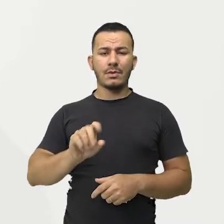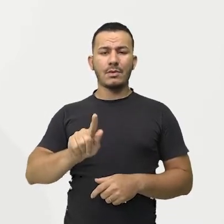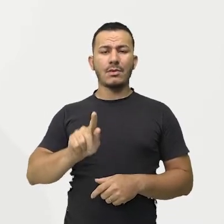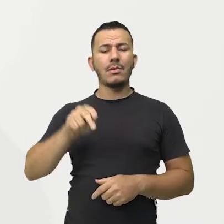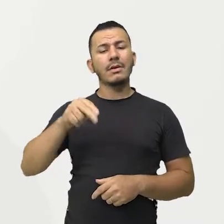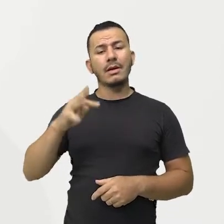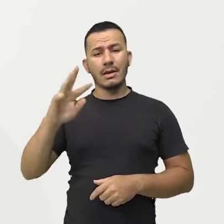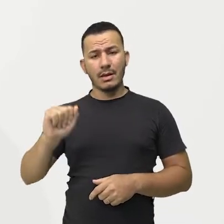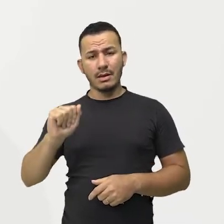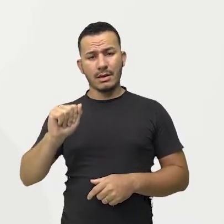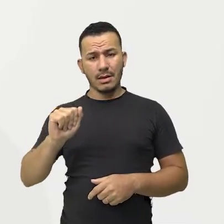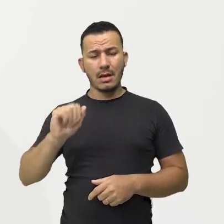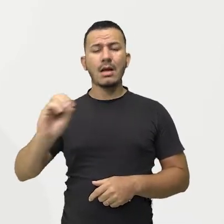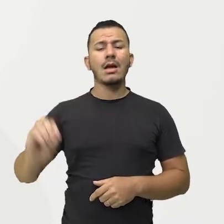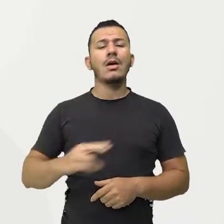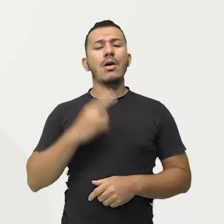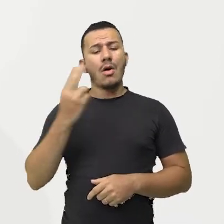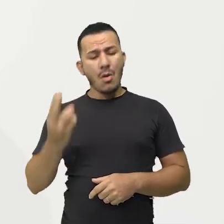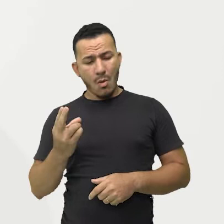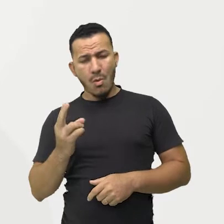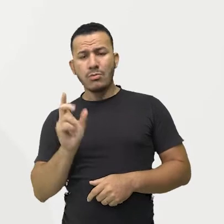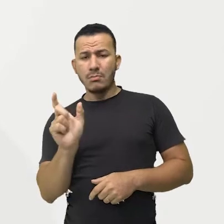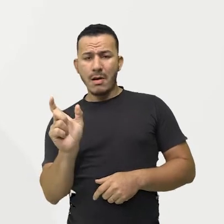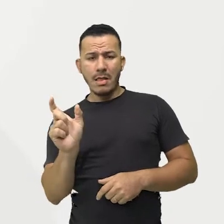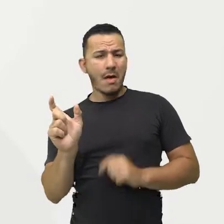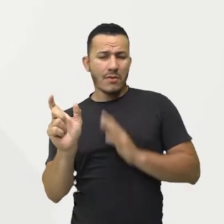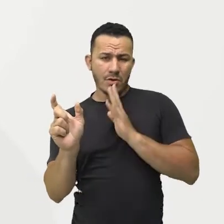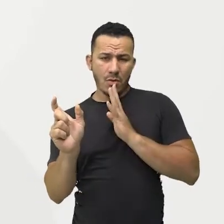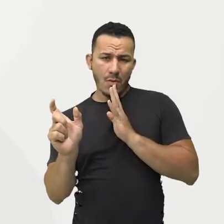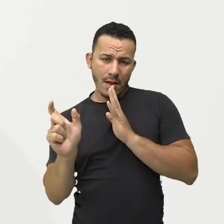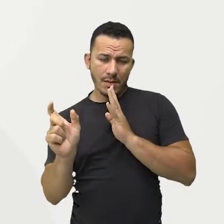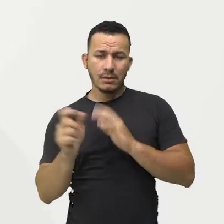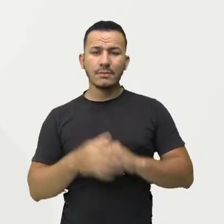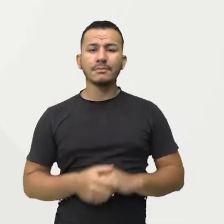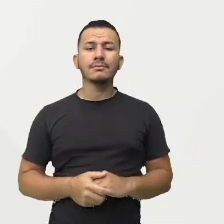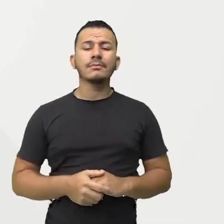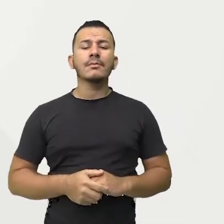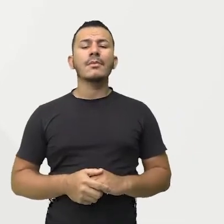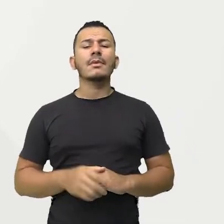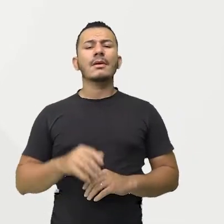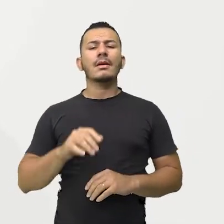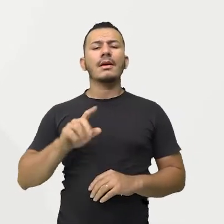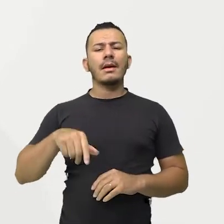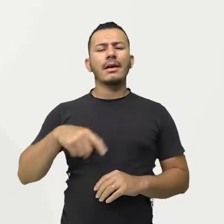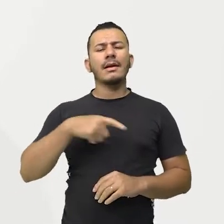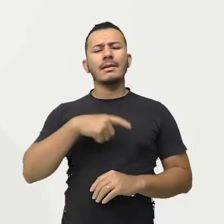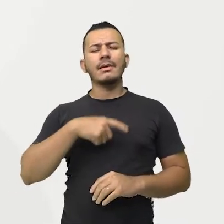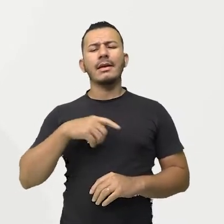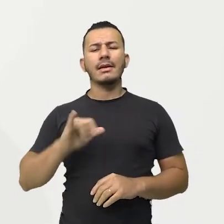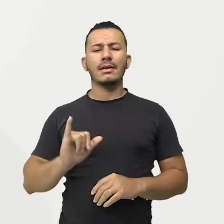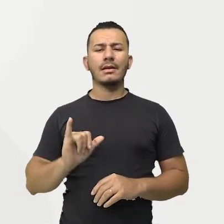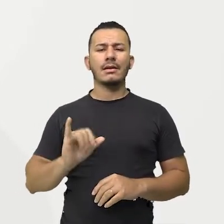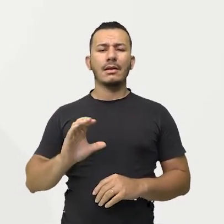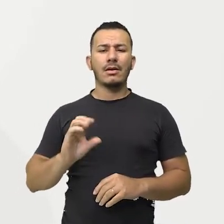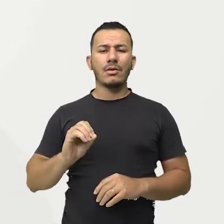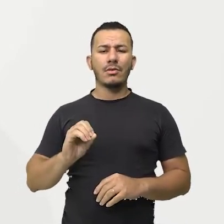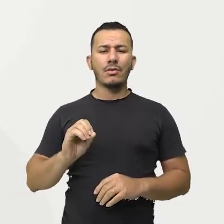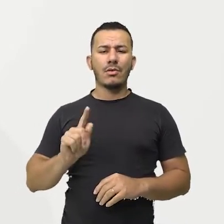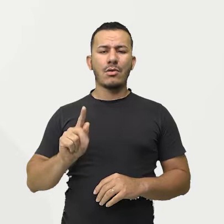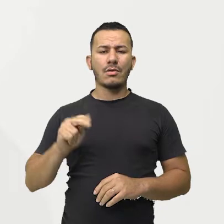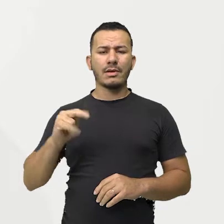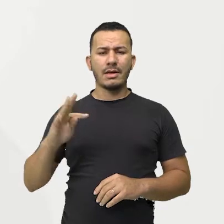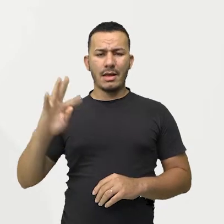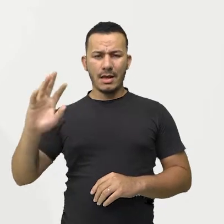ou termo desconhecido, beleza? Quando eu estou falando incógnita, termo desconhecido, eu